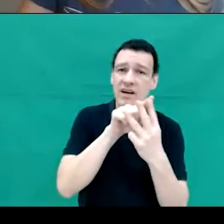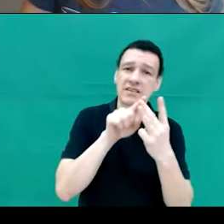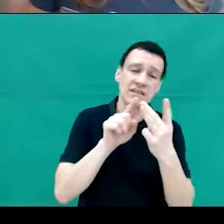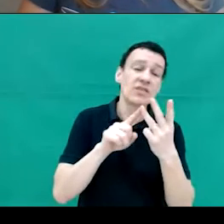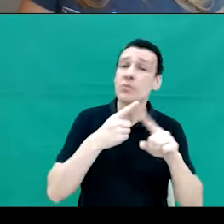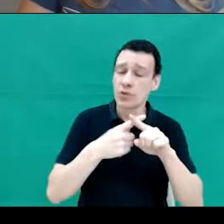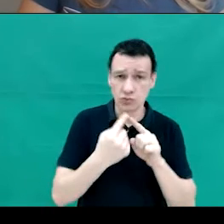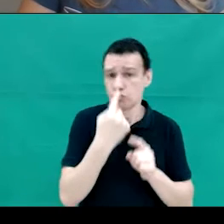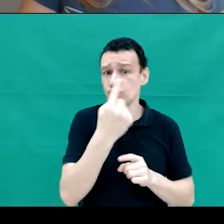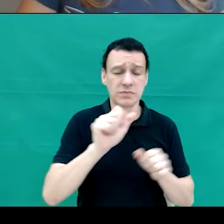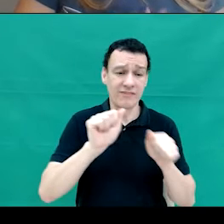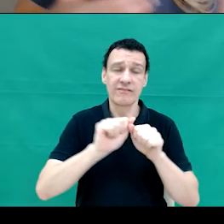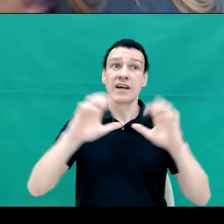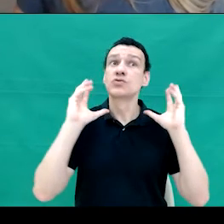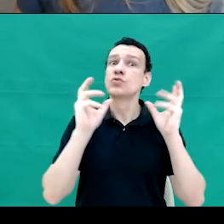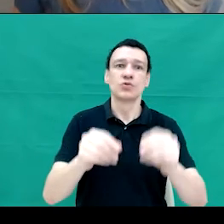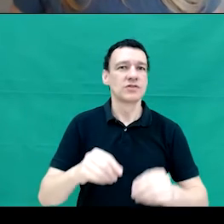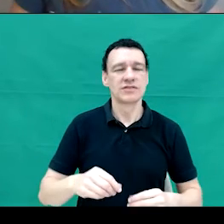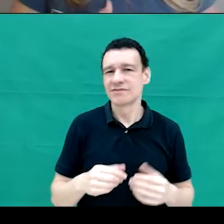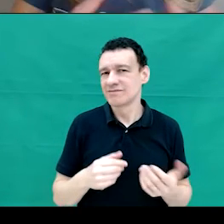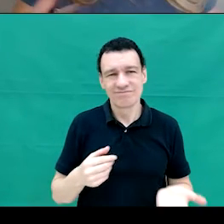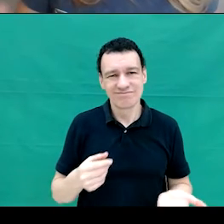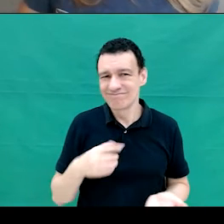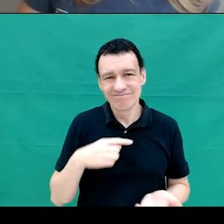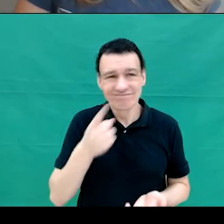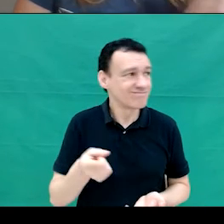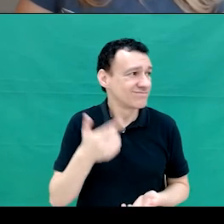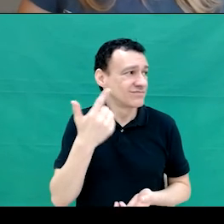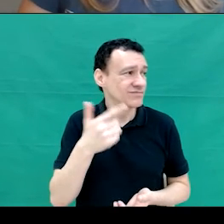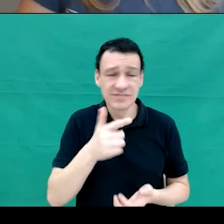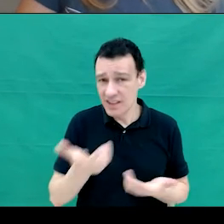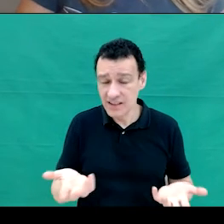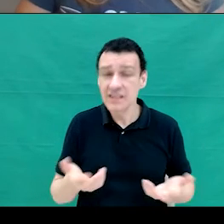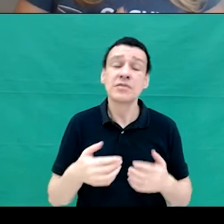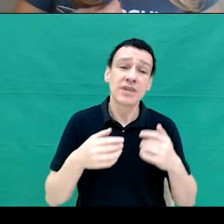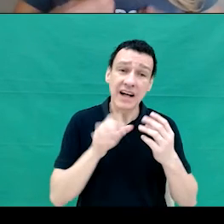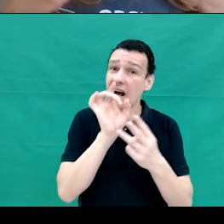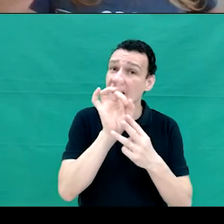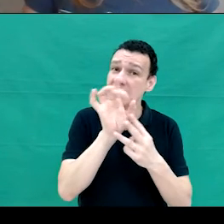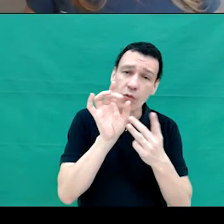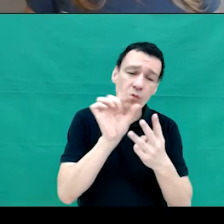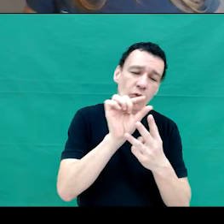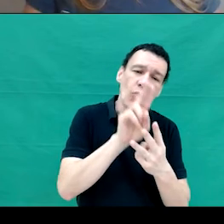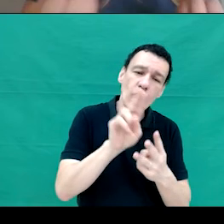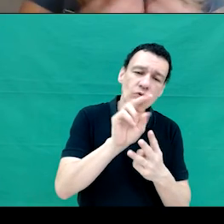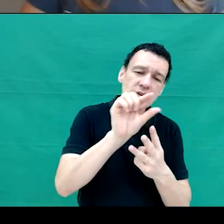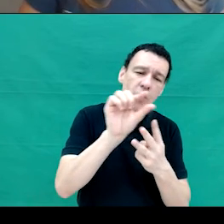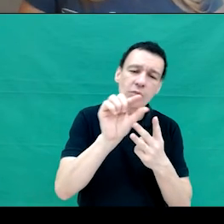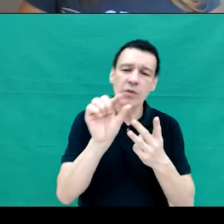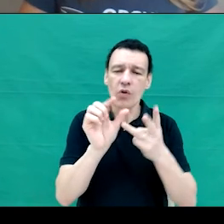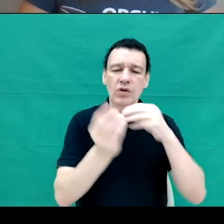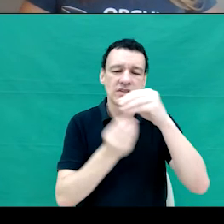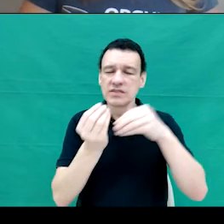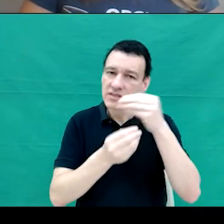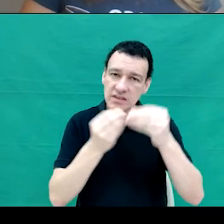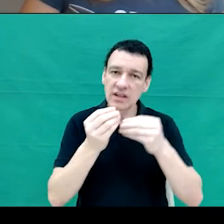seu, a sua realidade, ao seu contexto, à sua situação, como que esse time vai lidar com